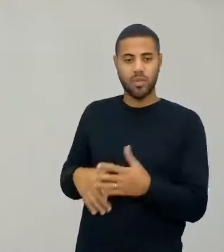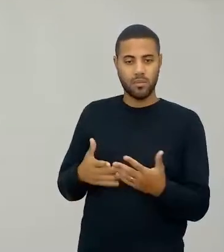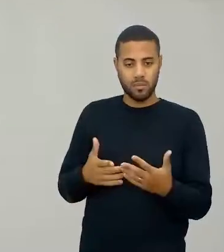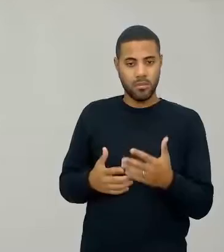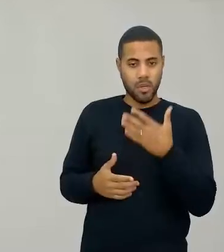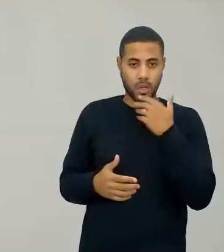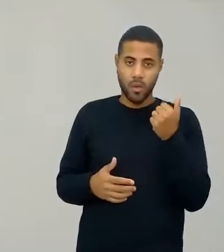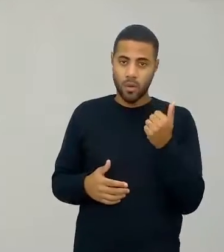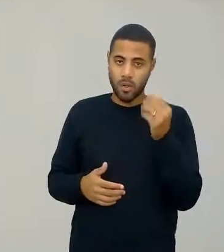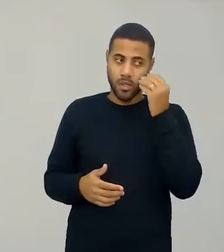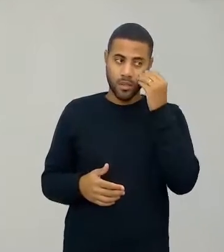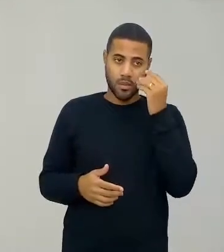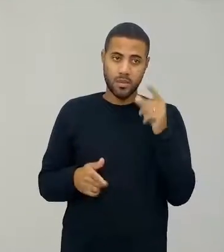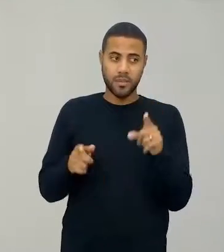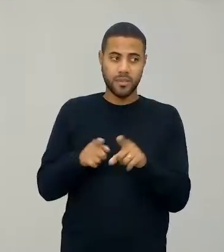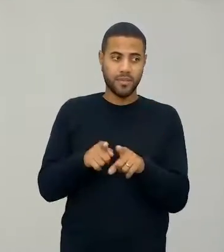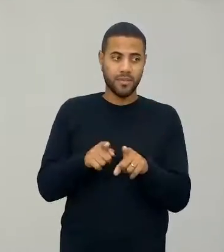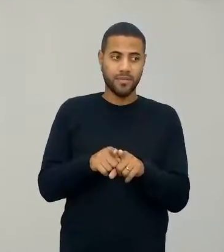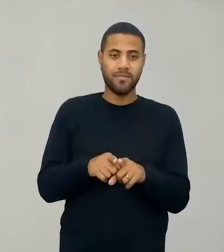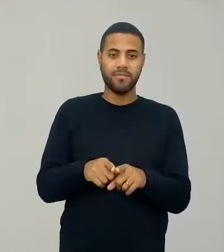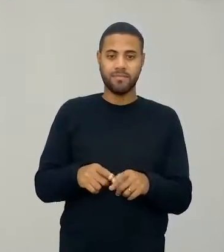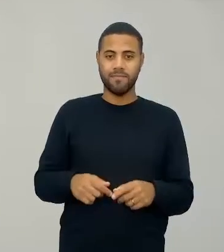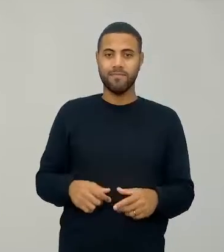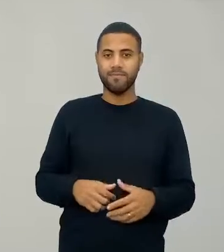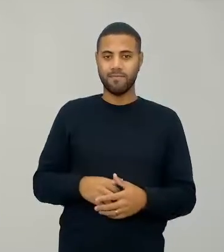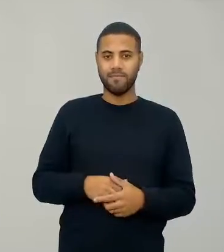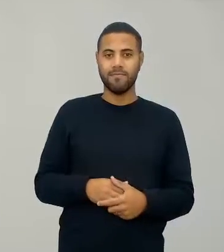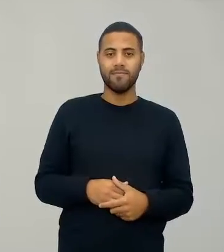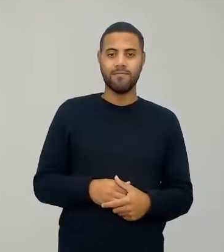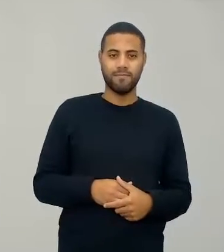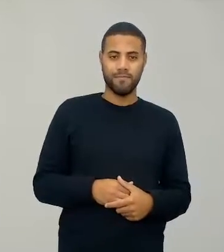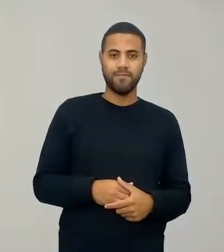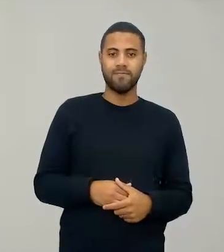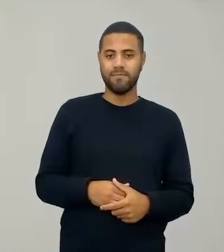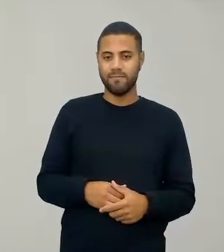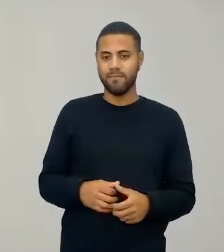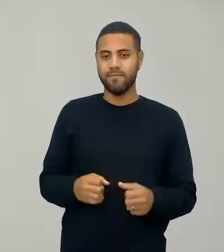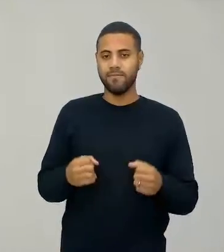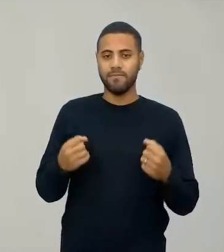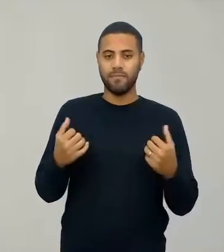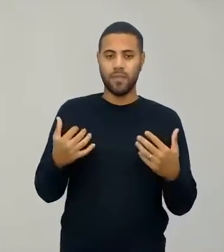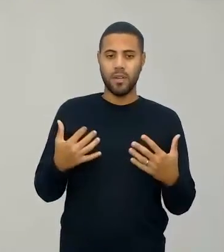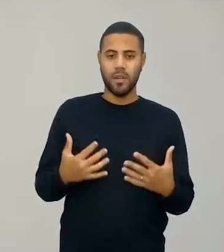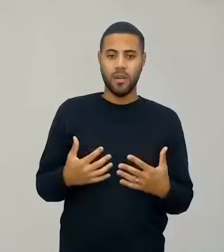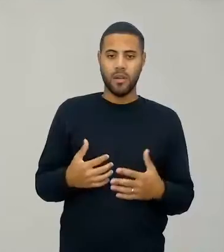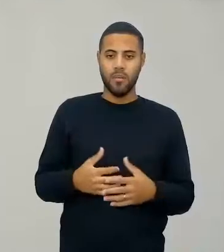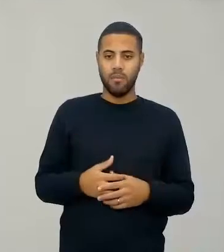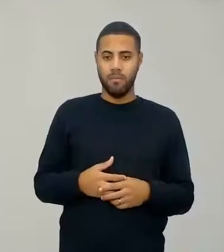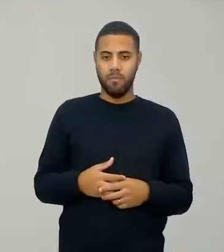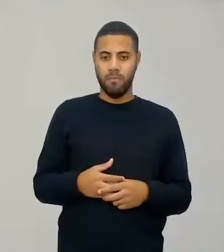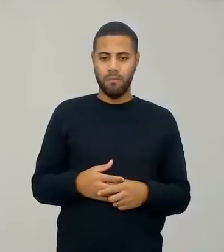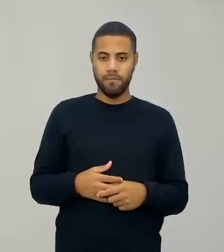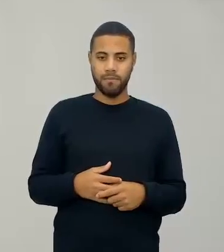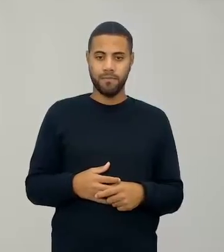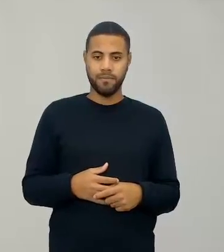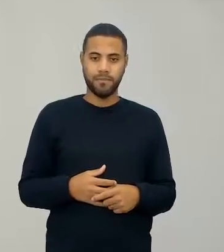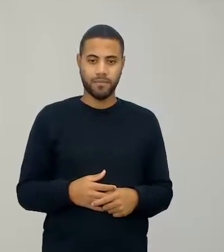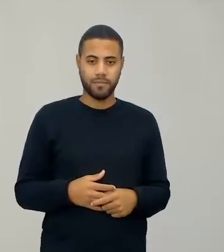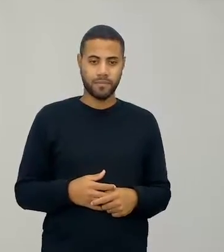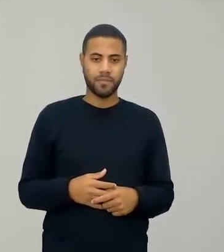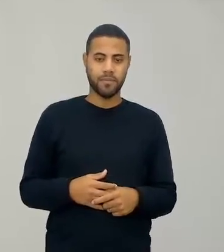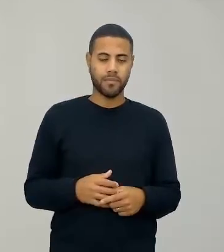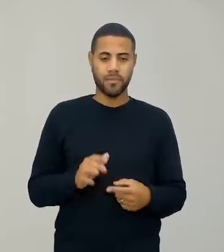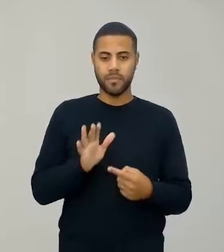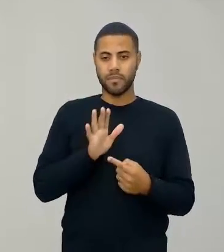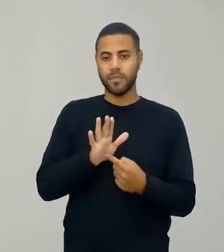dispor de uma verba absurda, de um empreendimento enorme para primeiro despoluir aquele